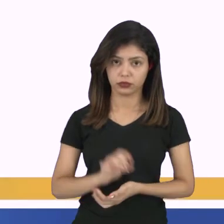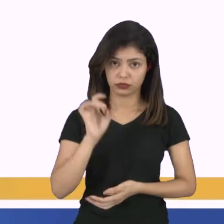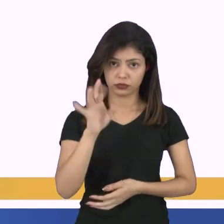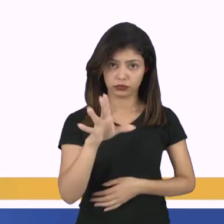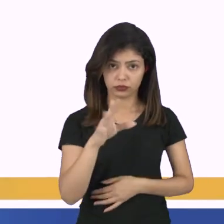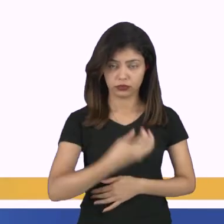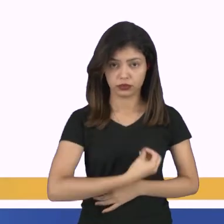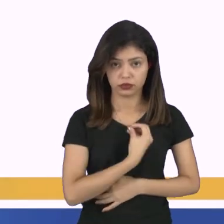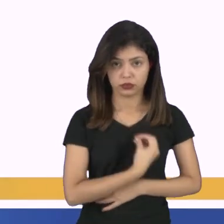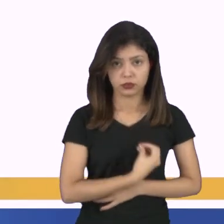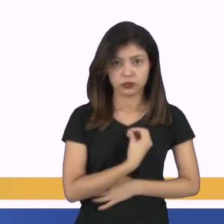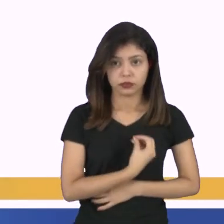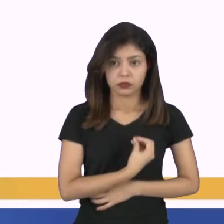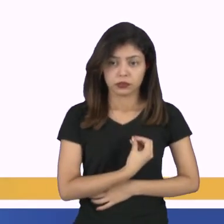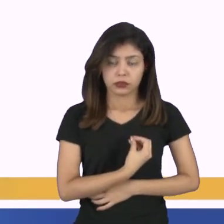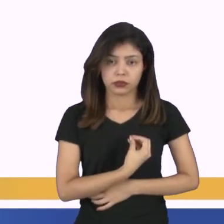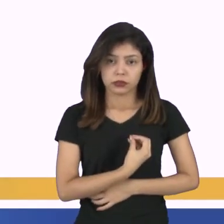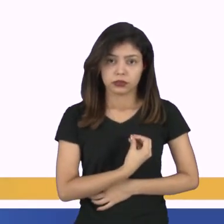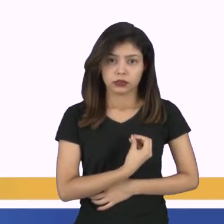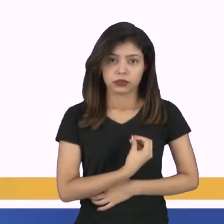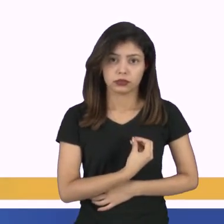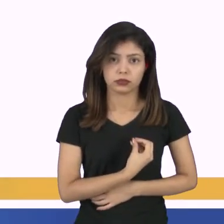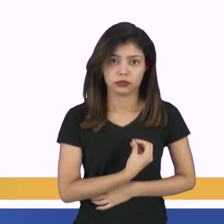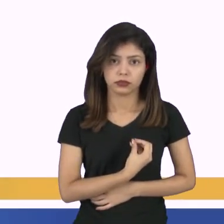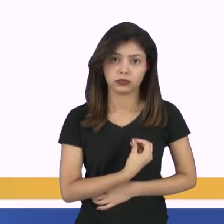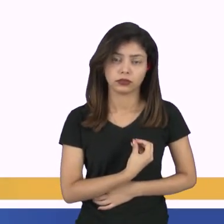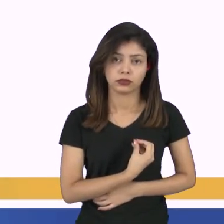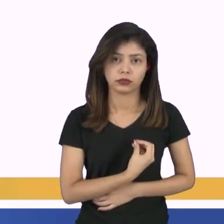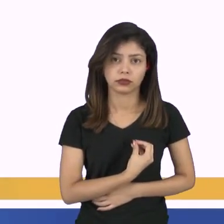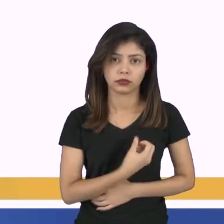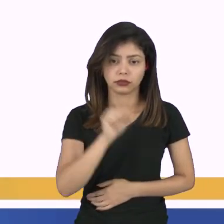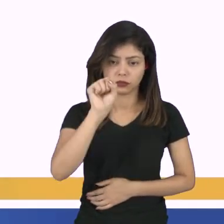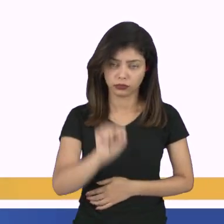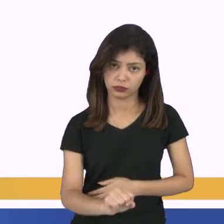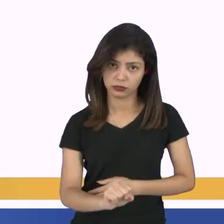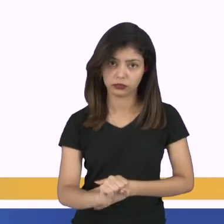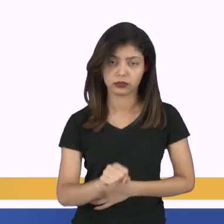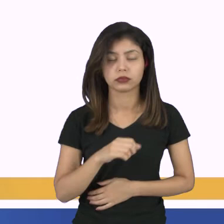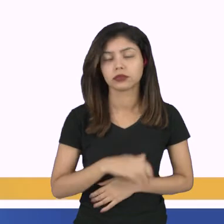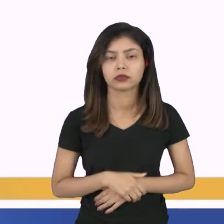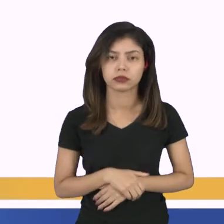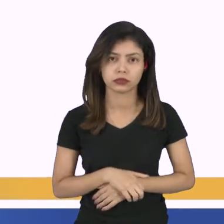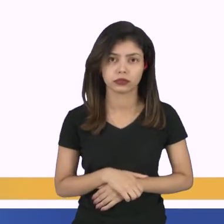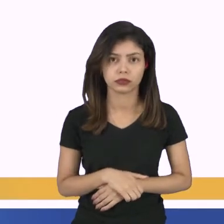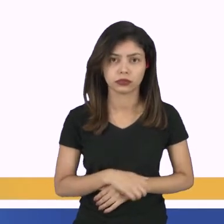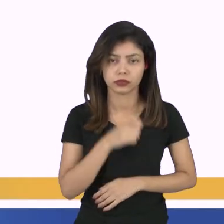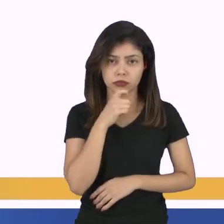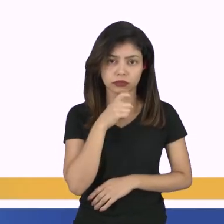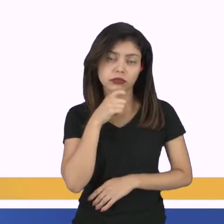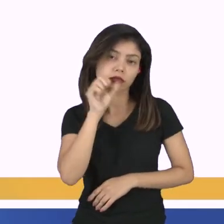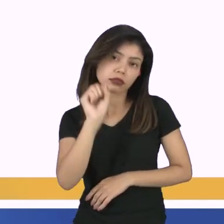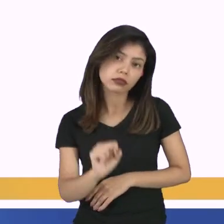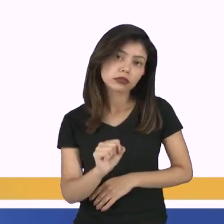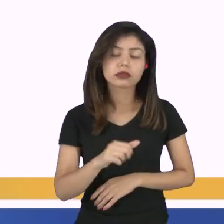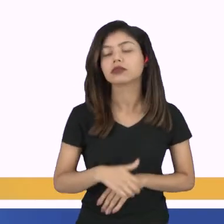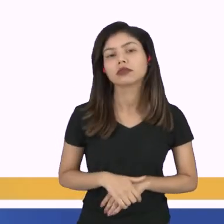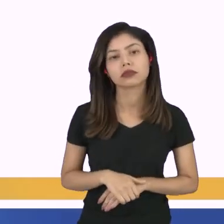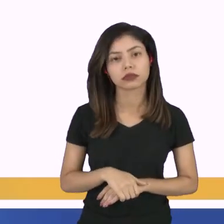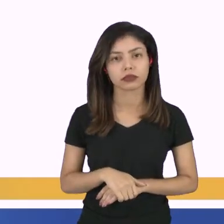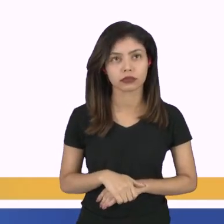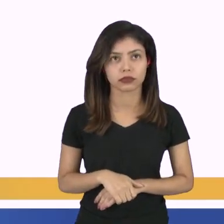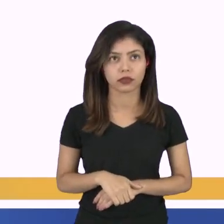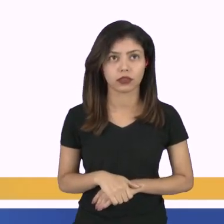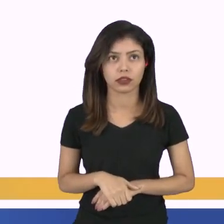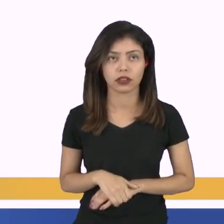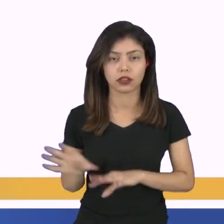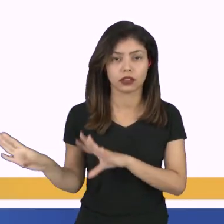consegue sobreviver lá na região sul, né? Nas partes mais frias e temperadas.